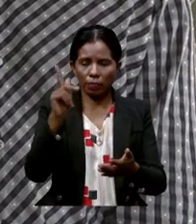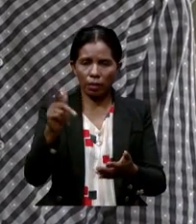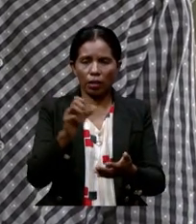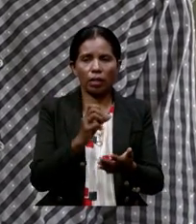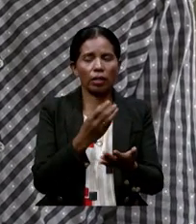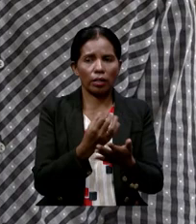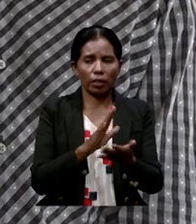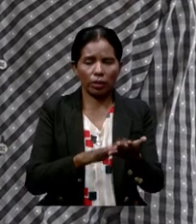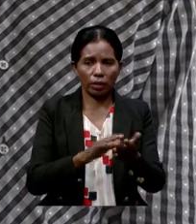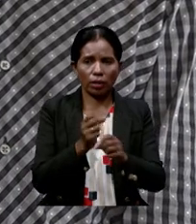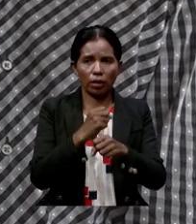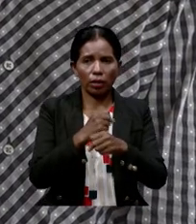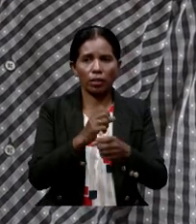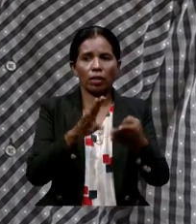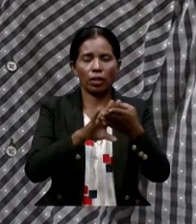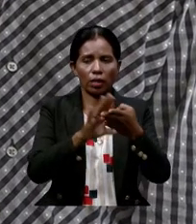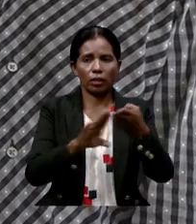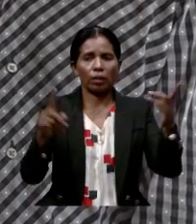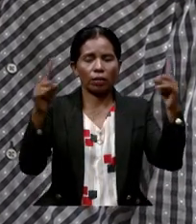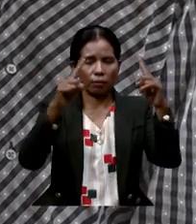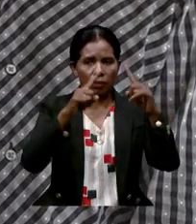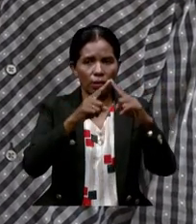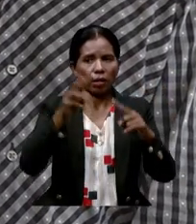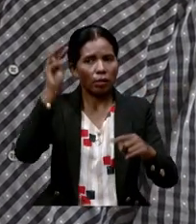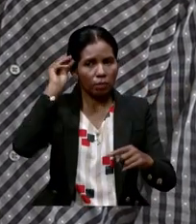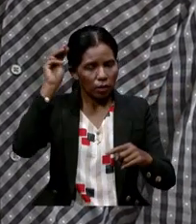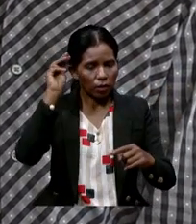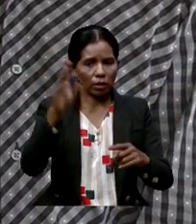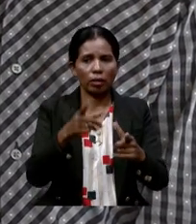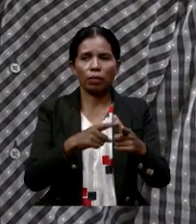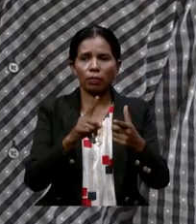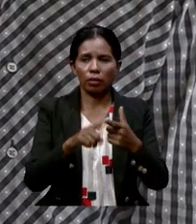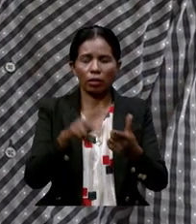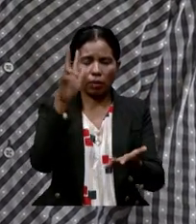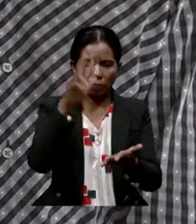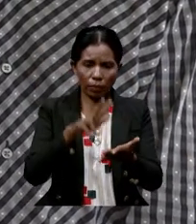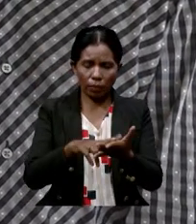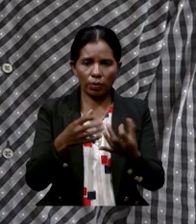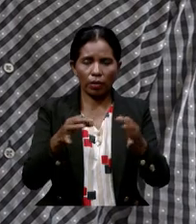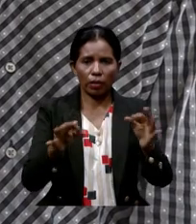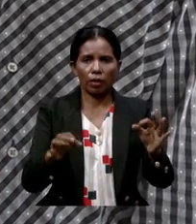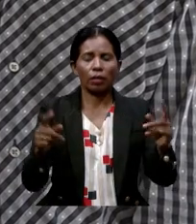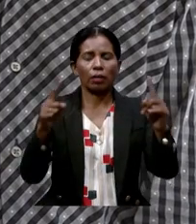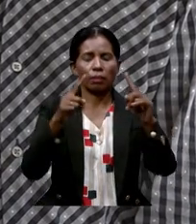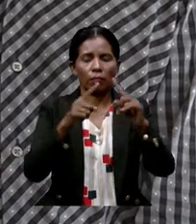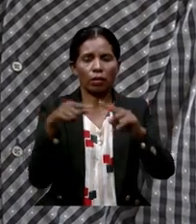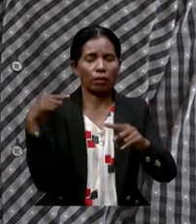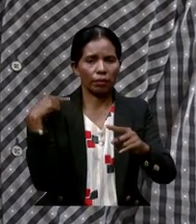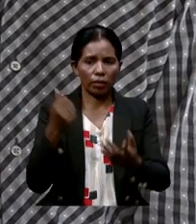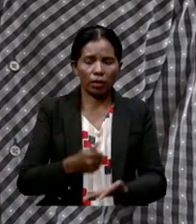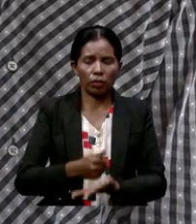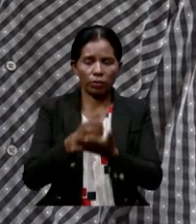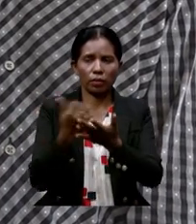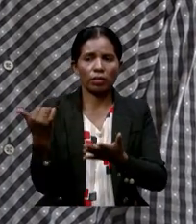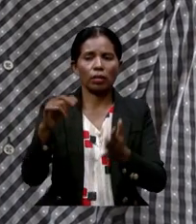recorrente, halona pedido vai a Sua Excelência Ministra, e depois momento ne aprova que das orientação vai a gabinete apoio jurídico para se